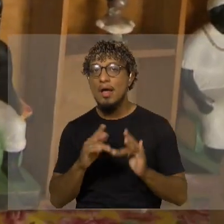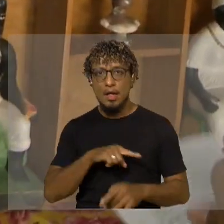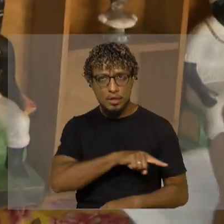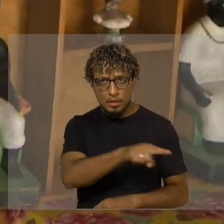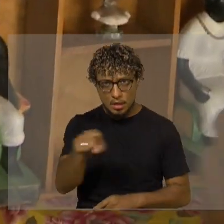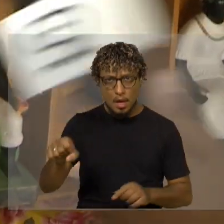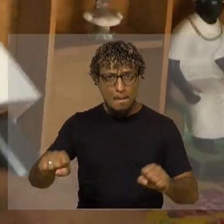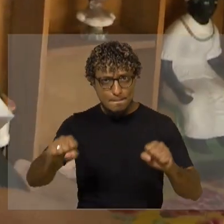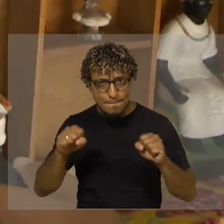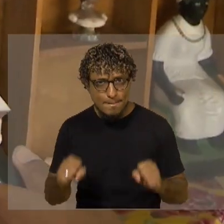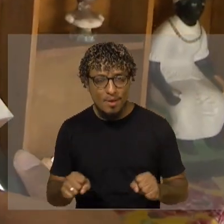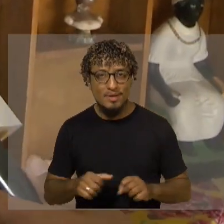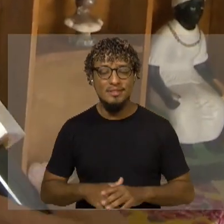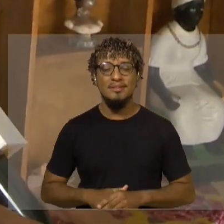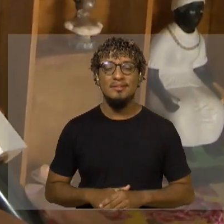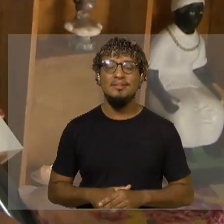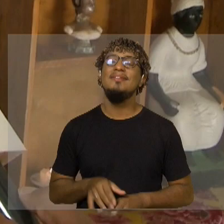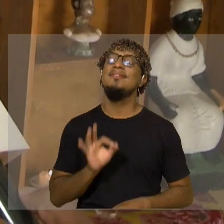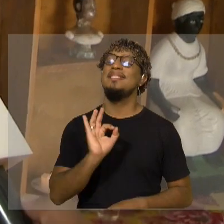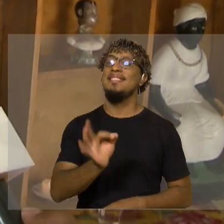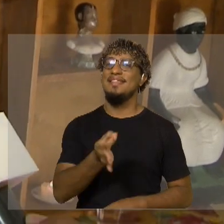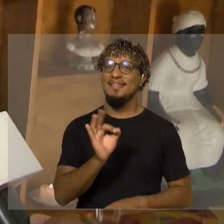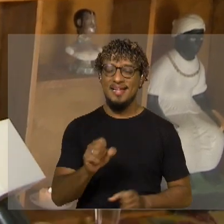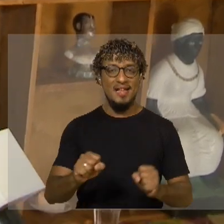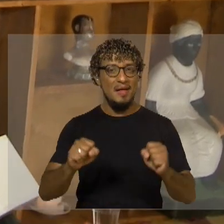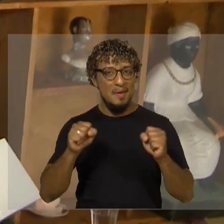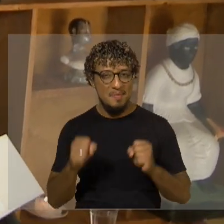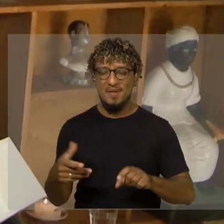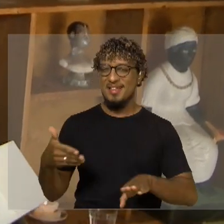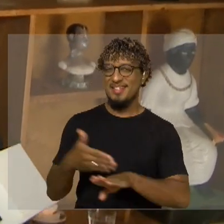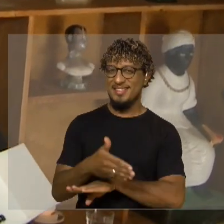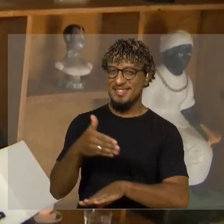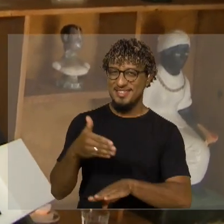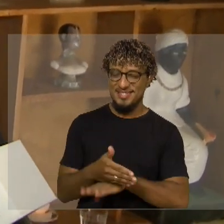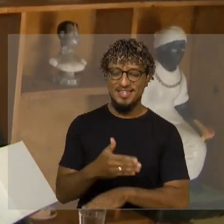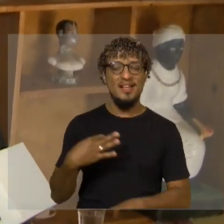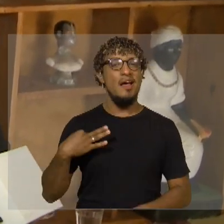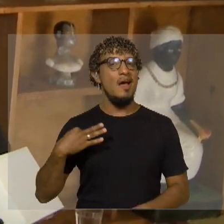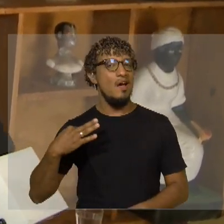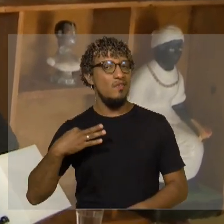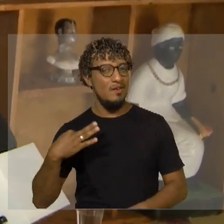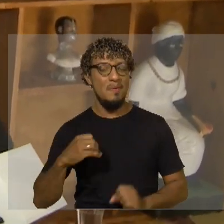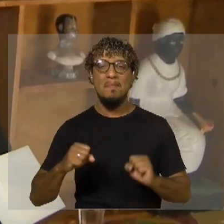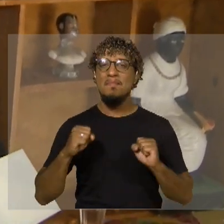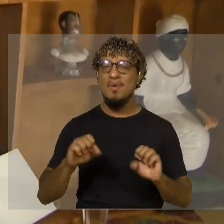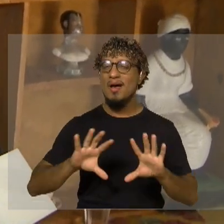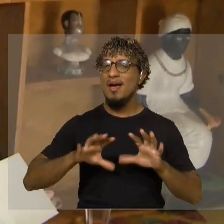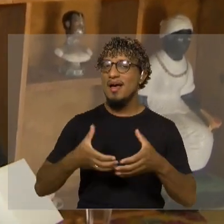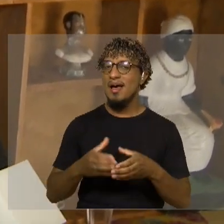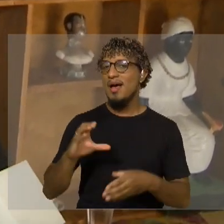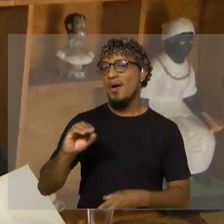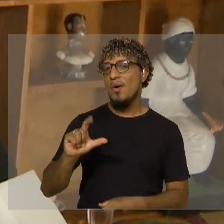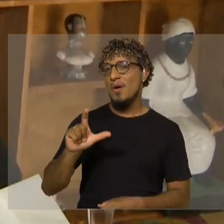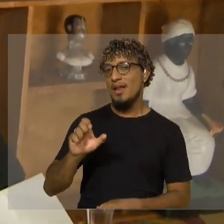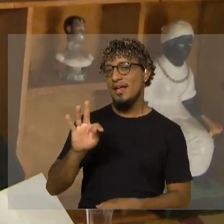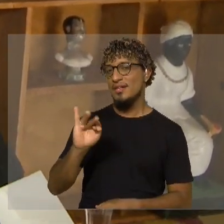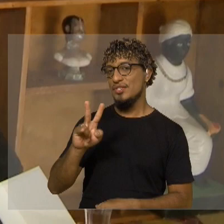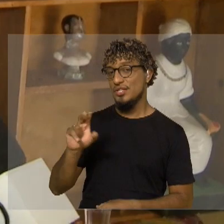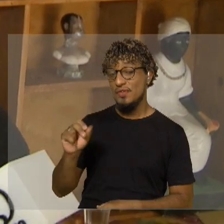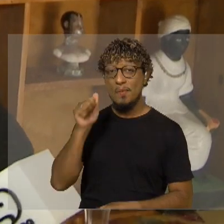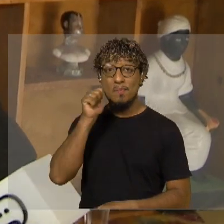mundo pode participar? Isso, gente. Todo mundo pode participar, ser voluntário do Coletivo de Mulheres Negras da